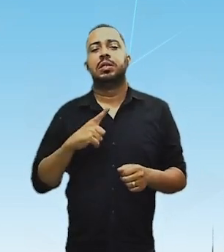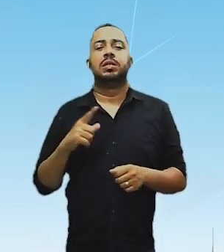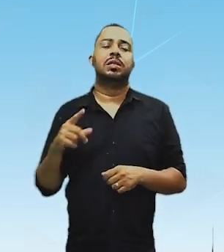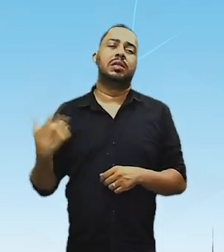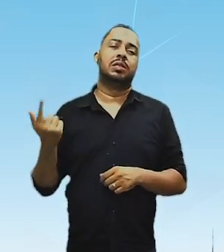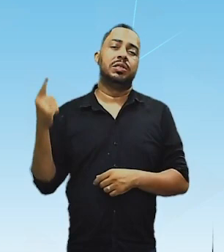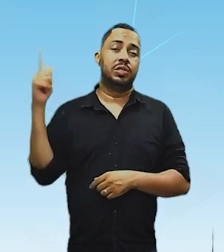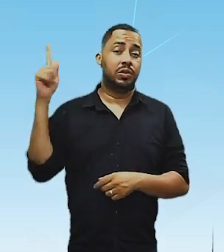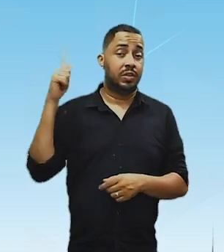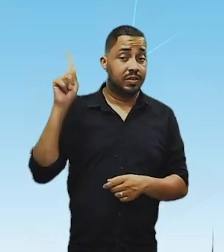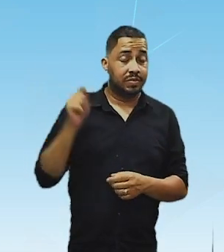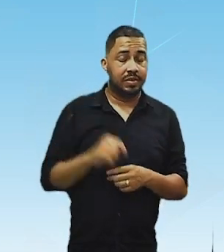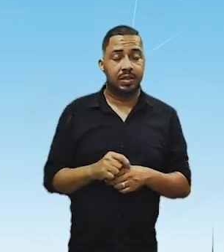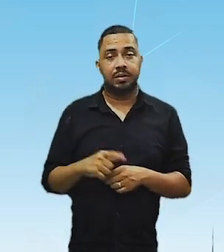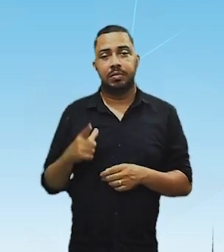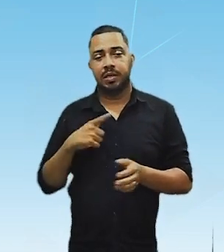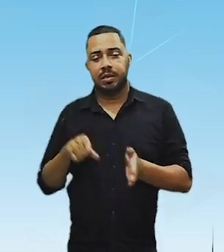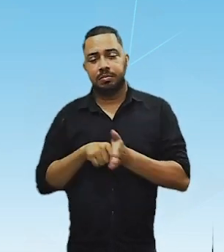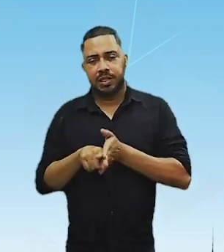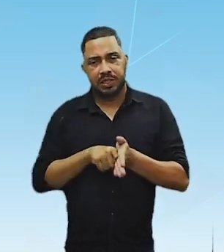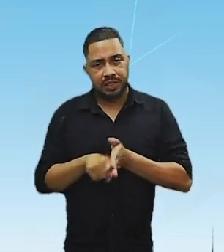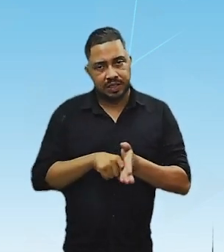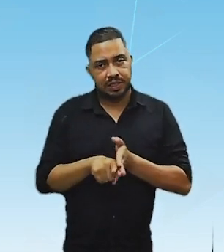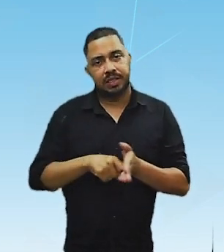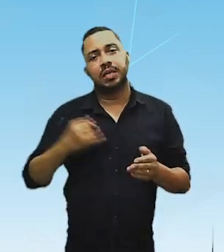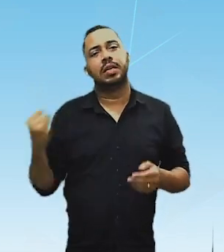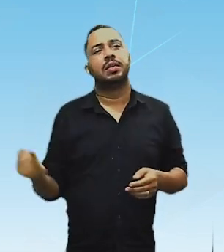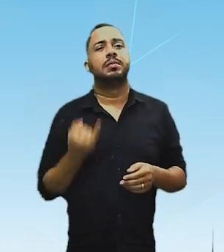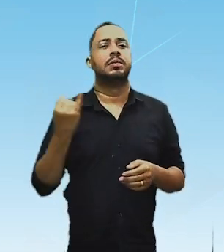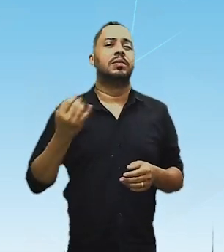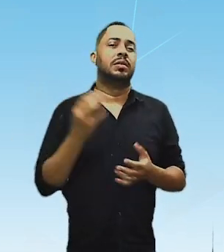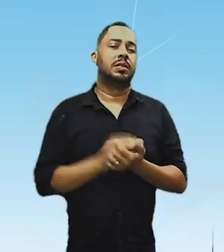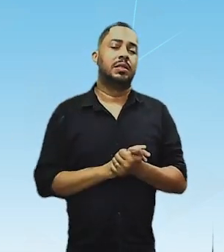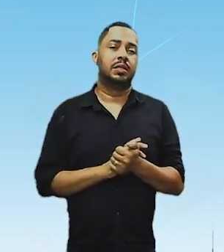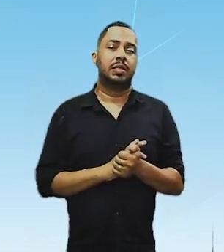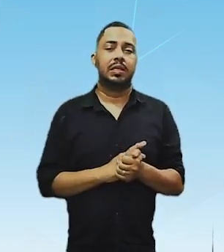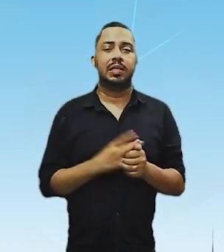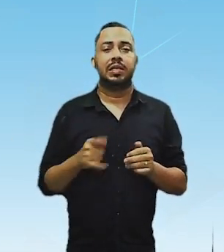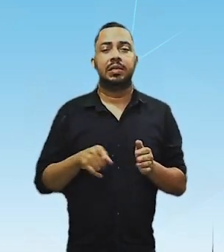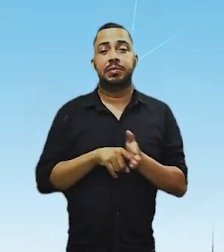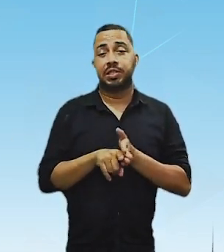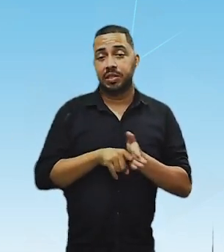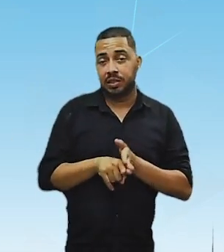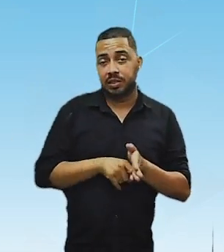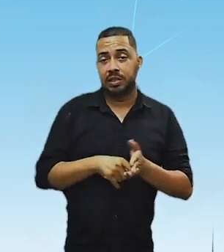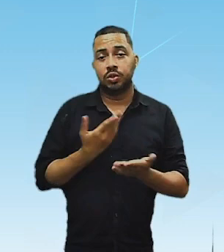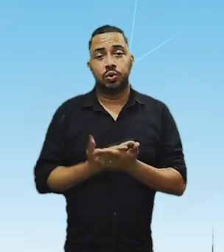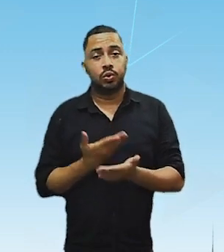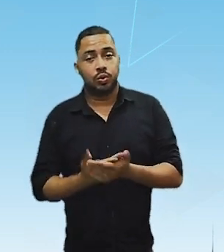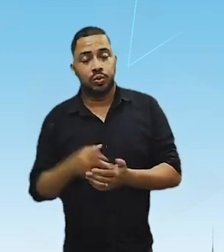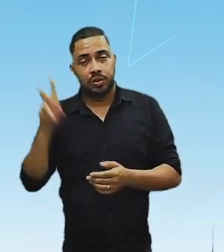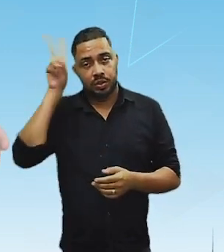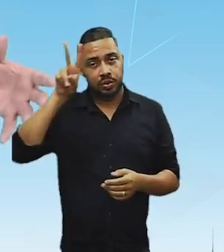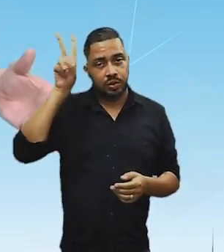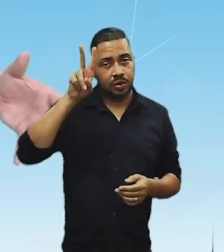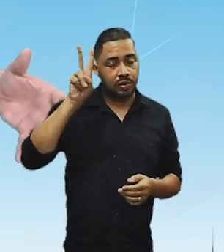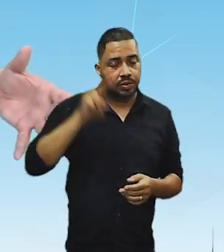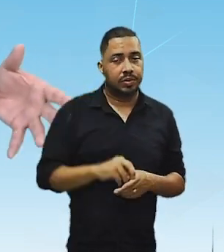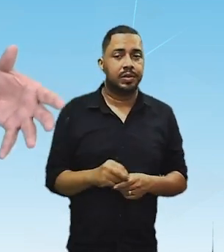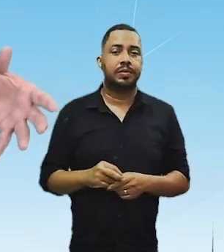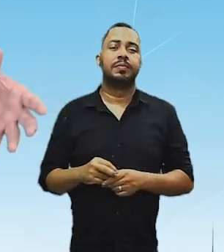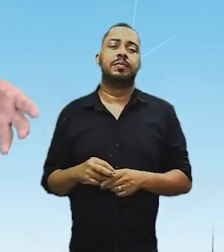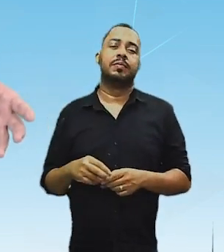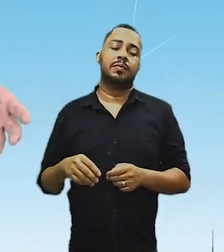para embasar aquela pesquisa, fundamentar aquela pesquisa, estudiosos da história para fundamentar